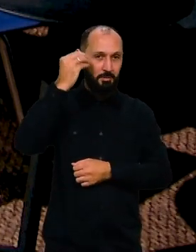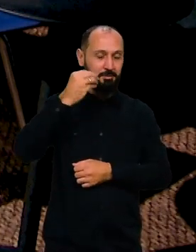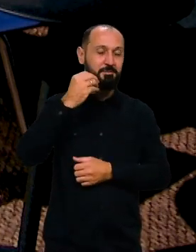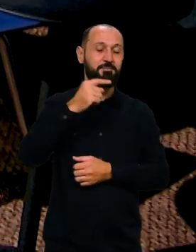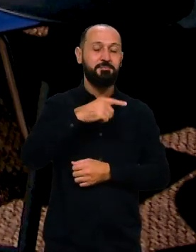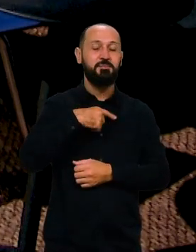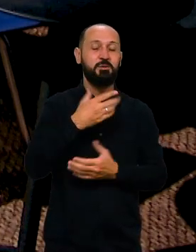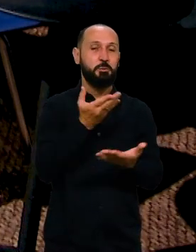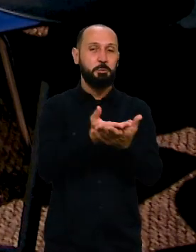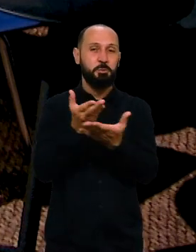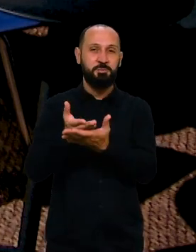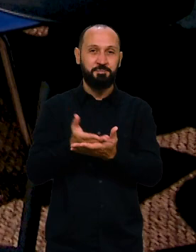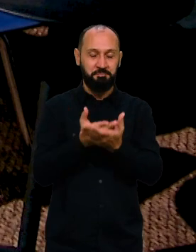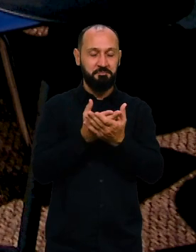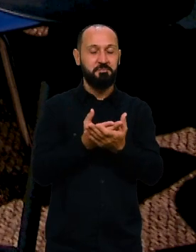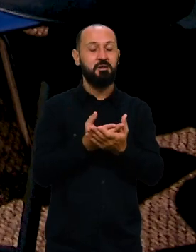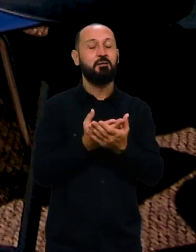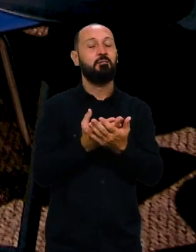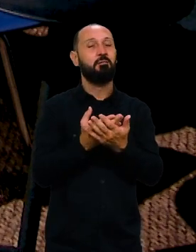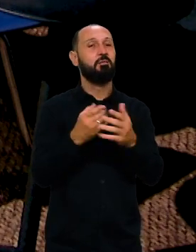experiências eu tive também, eu estudei,